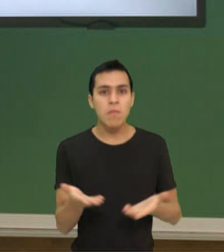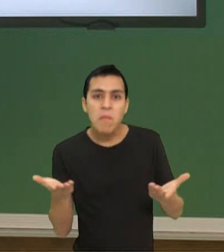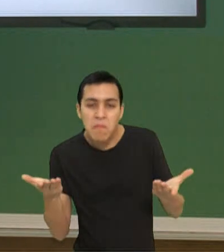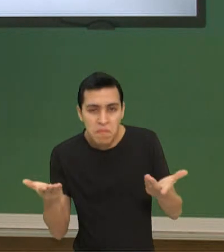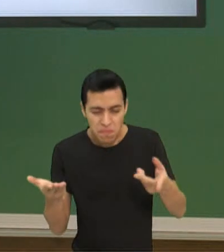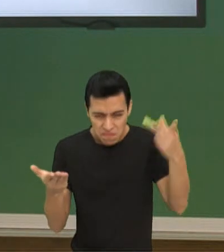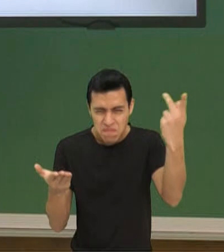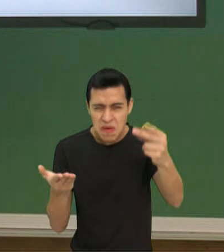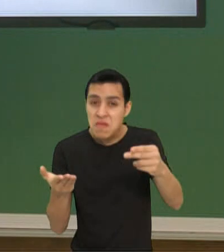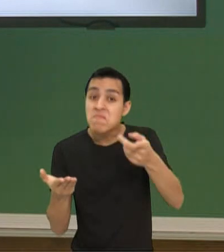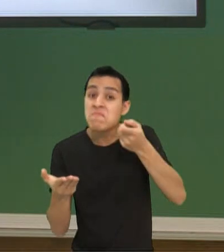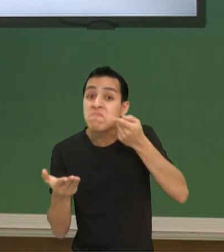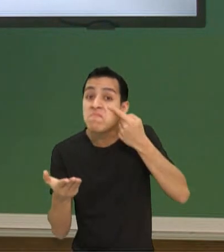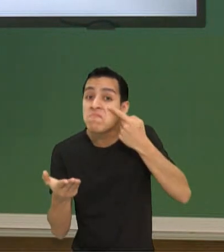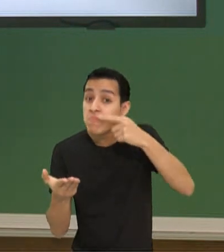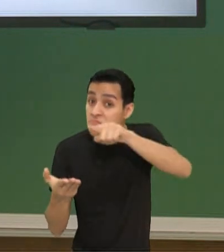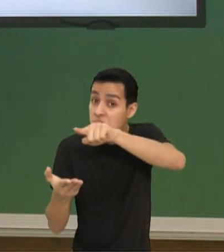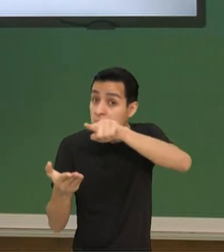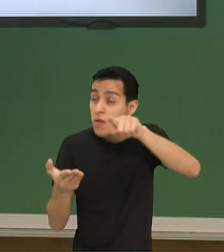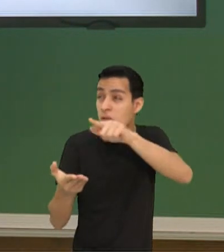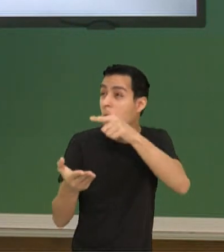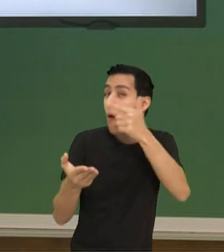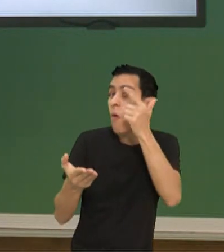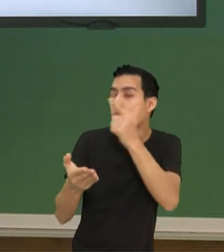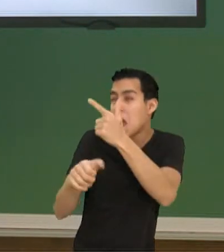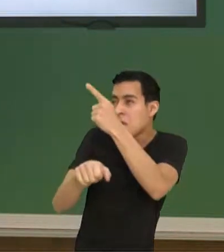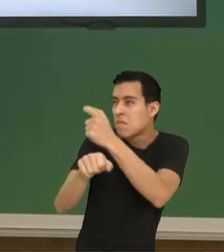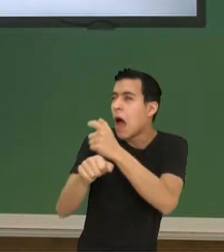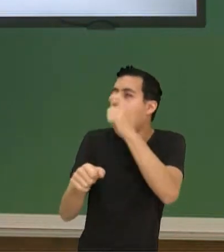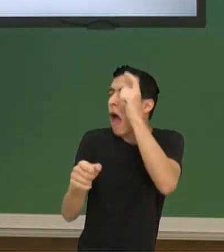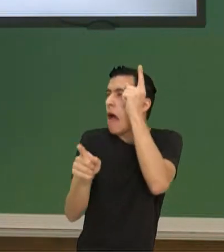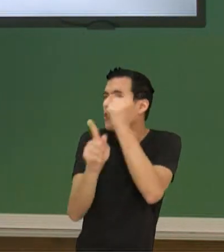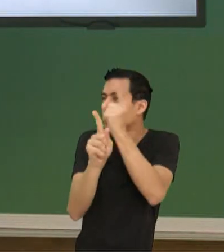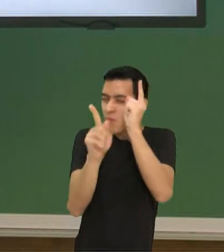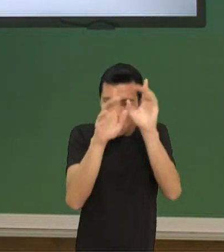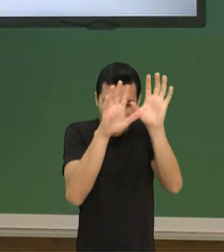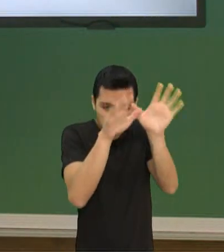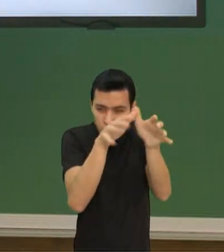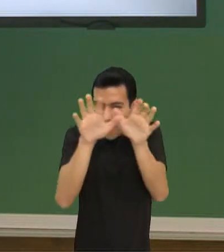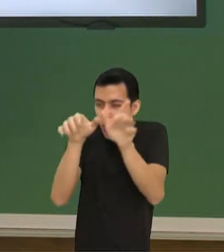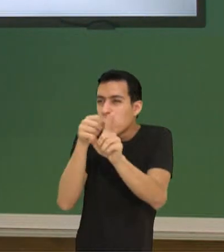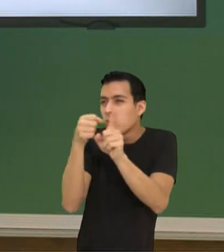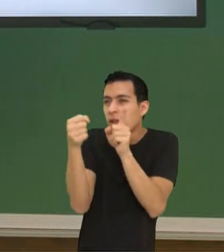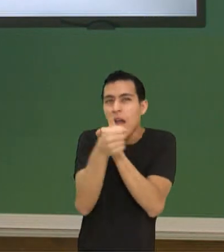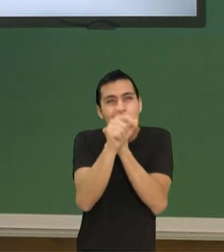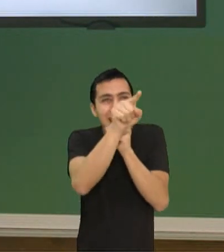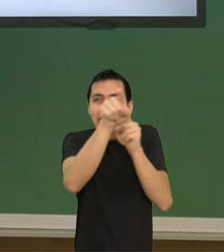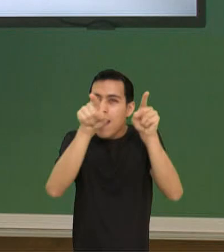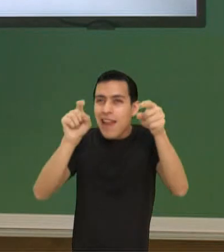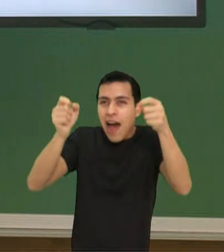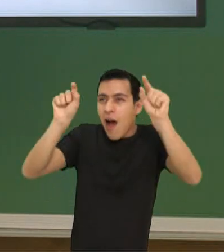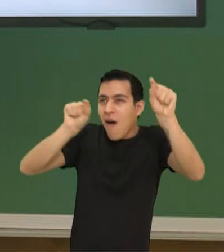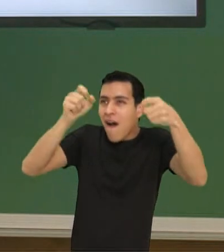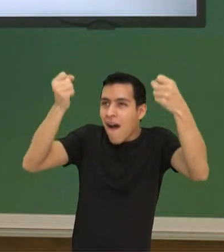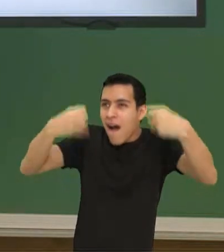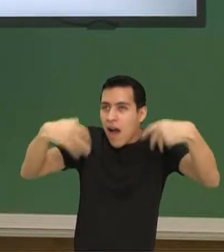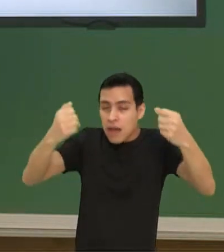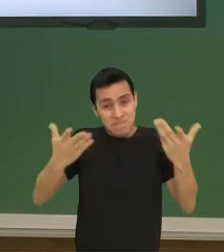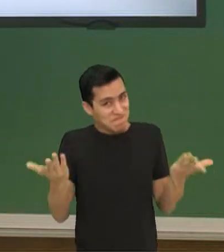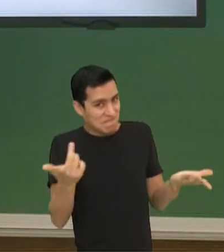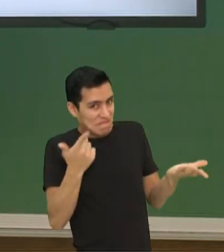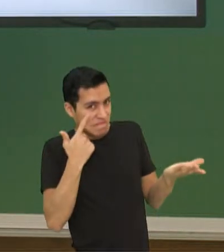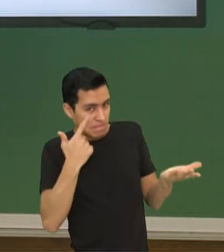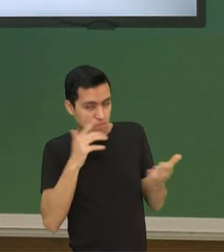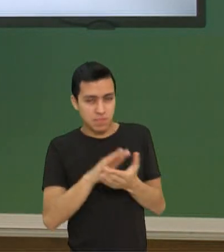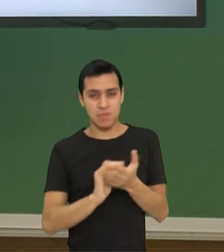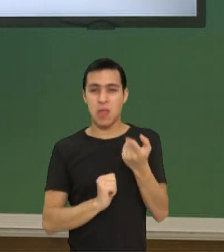Vamos lá? Vamos ver se você conseguiu descobrir quais são os grupos sociais e como que eles aparecem nessa imagem? Então, coloquei uma resposta aqui,